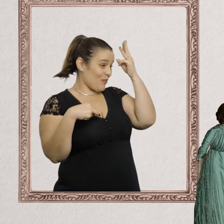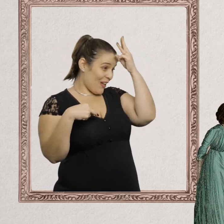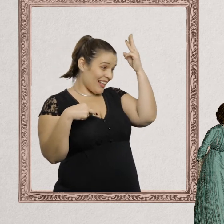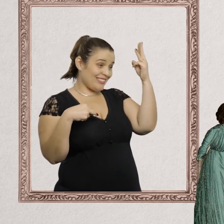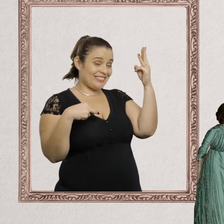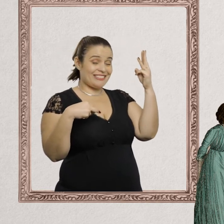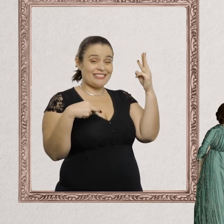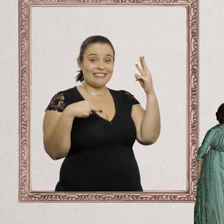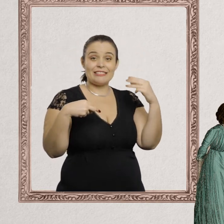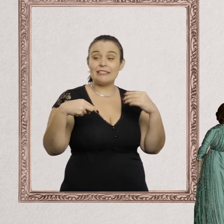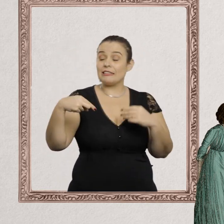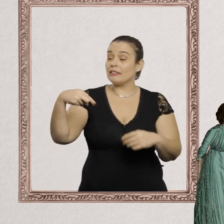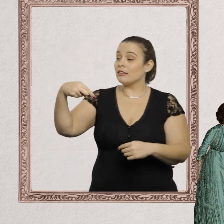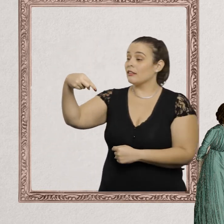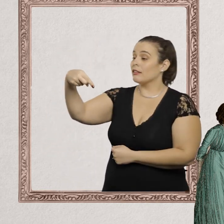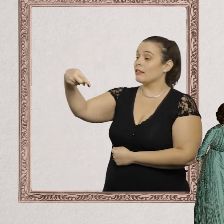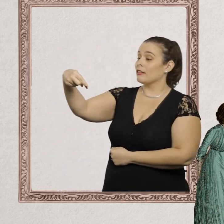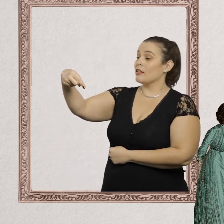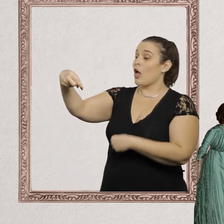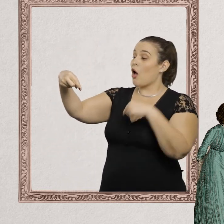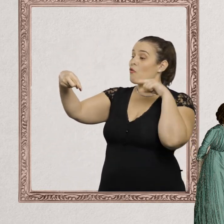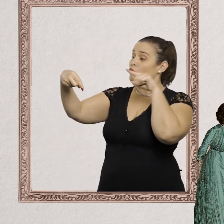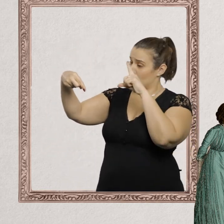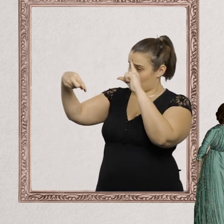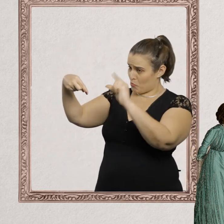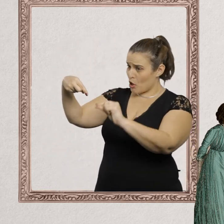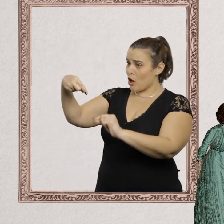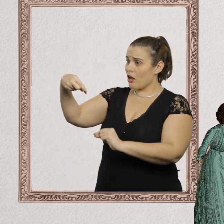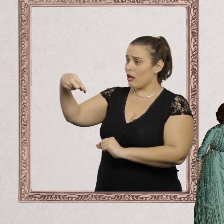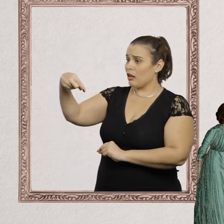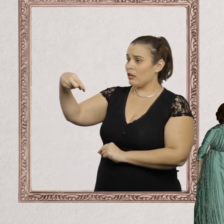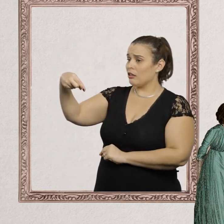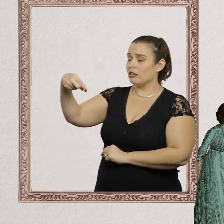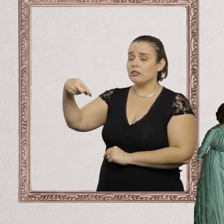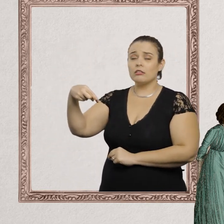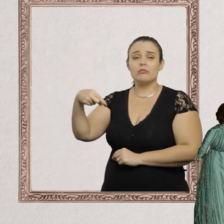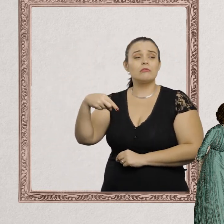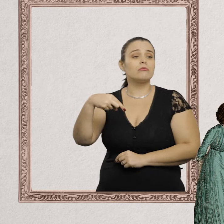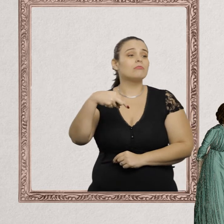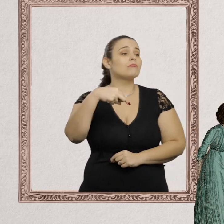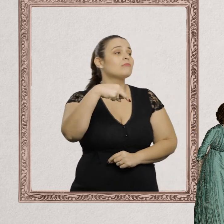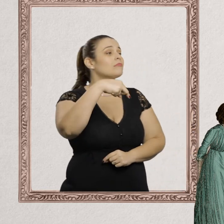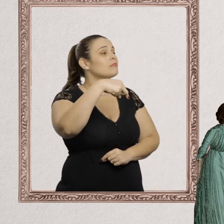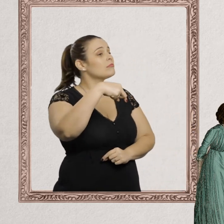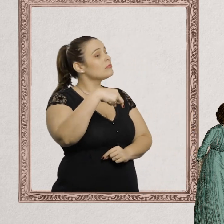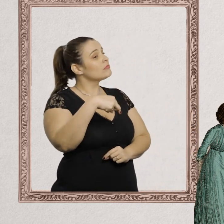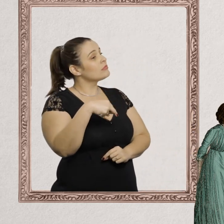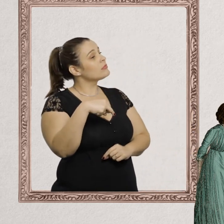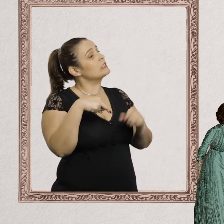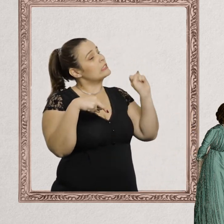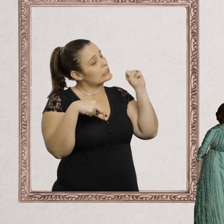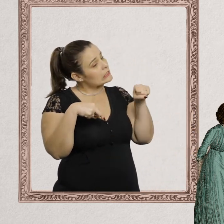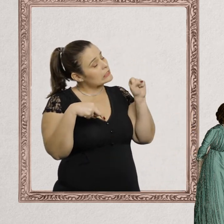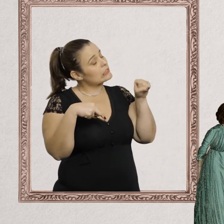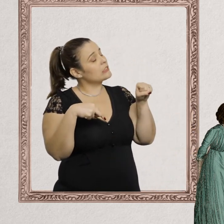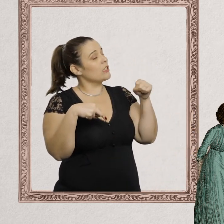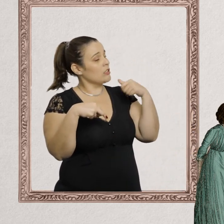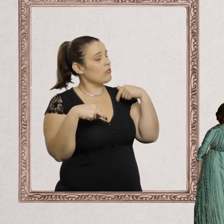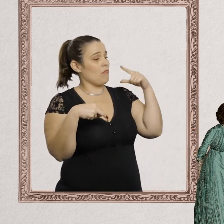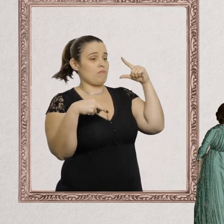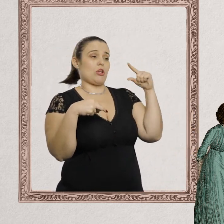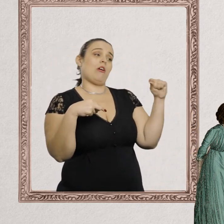Wendy! A menina perguntou para Peter: Você vai embora? Peter